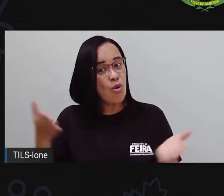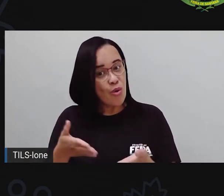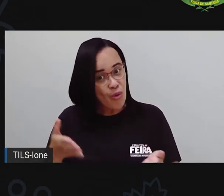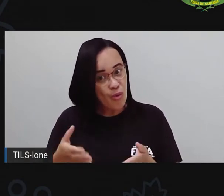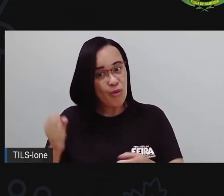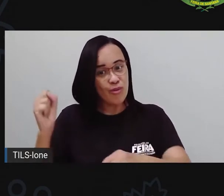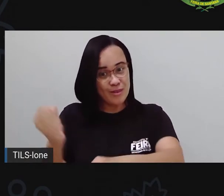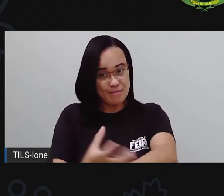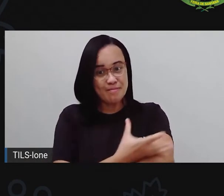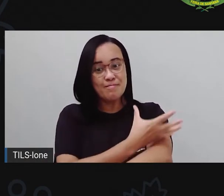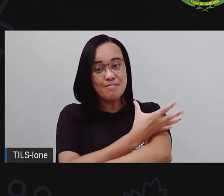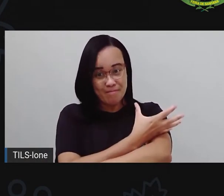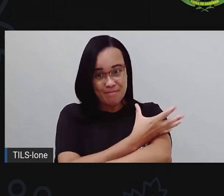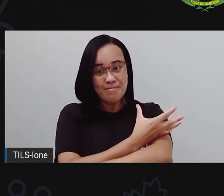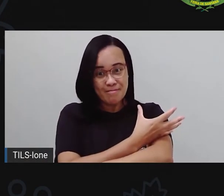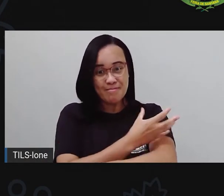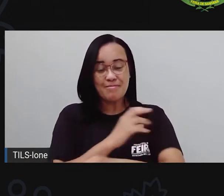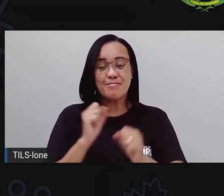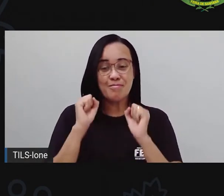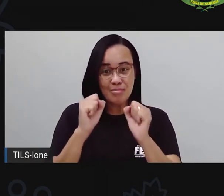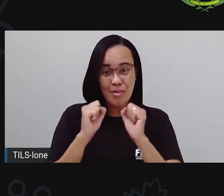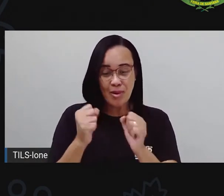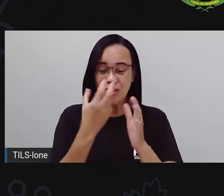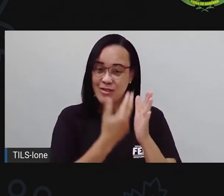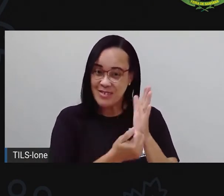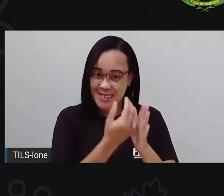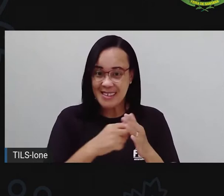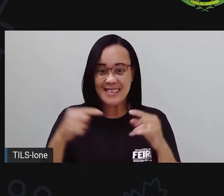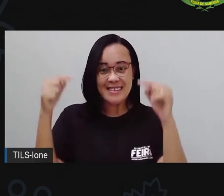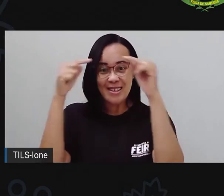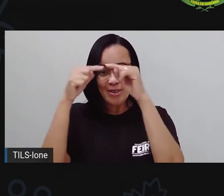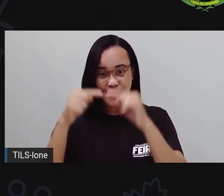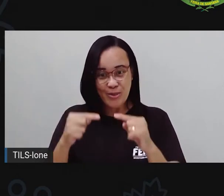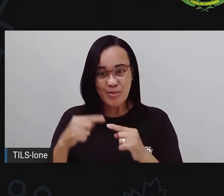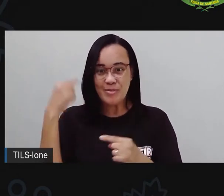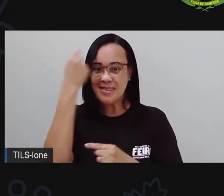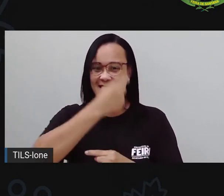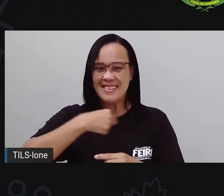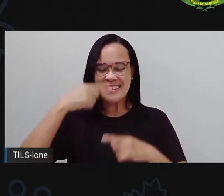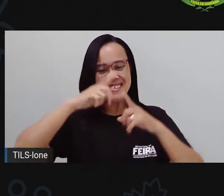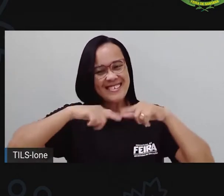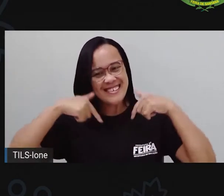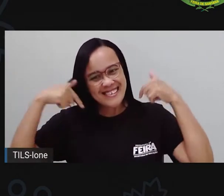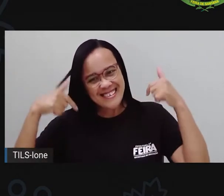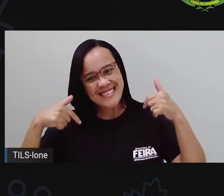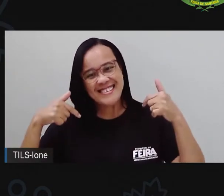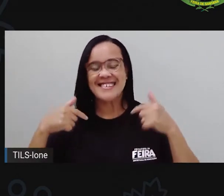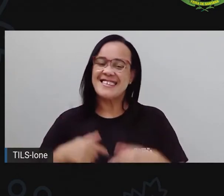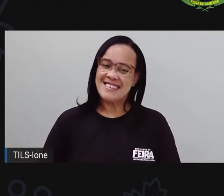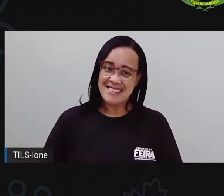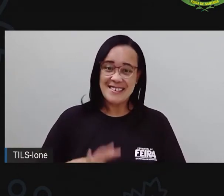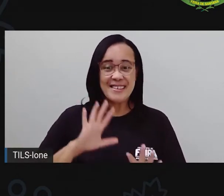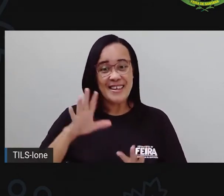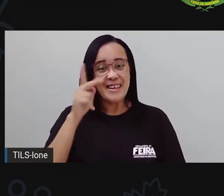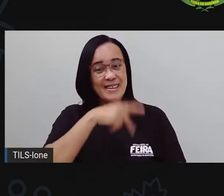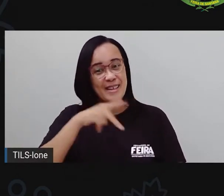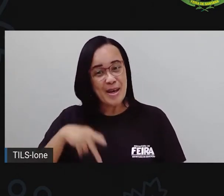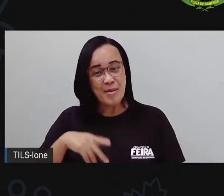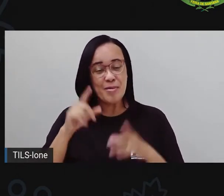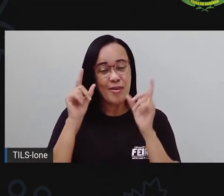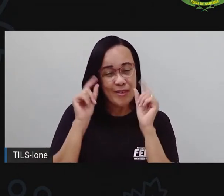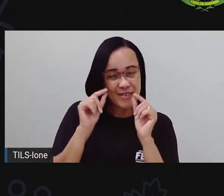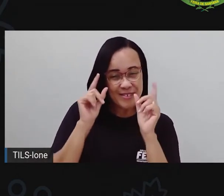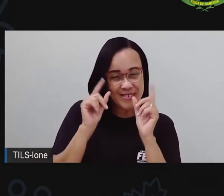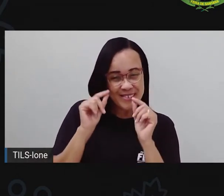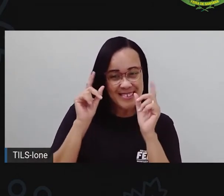vai colocar aí um emoji. Qual é o emoji que está te representando hoje? A carinha feliz. A da Pro tá um pouquinho assim com sono, né? De vocês tá